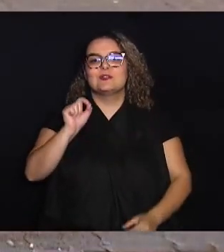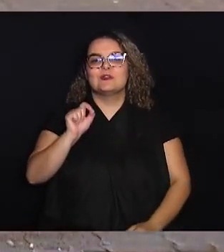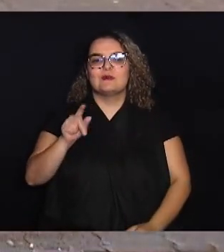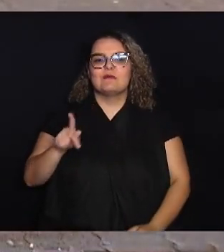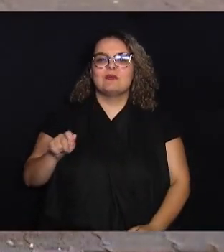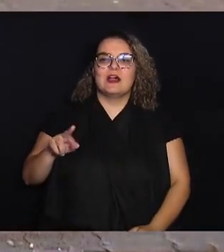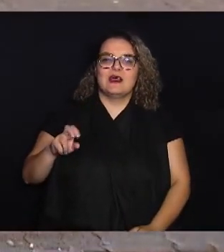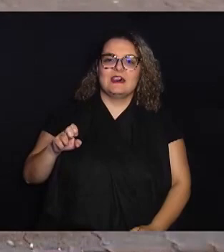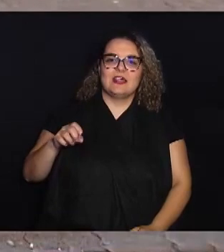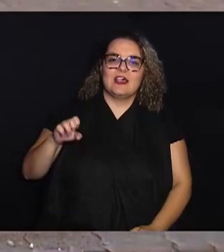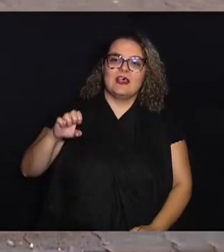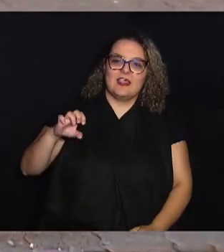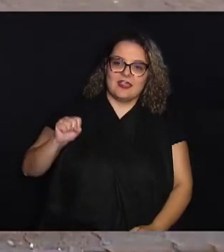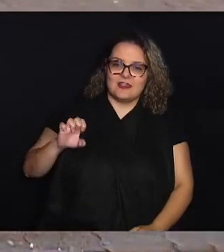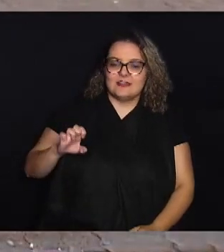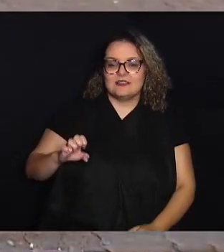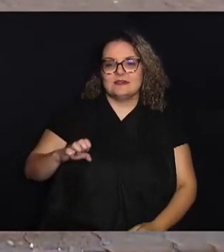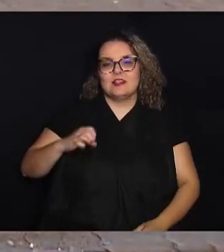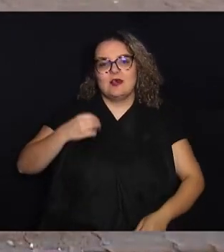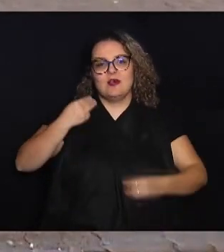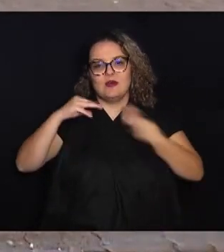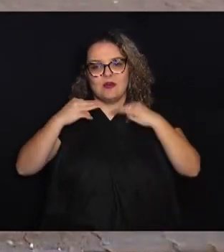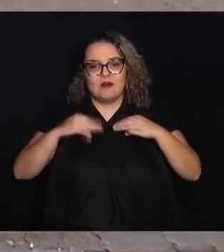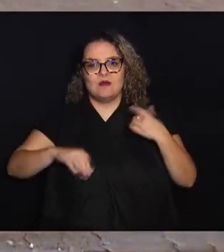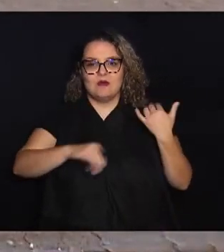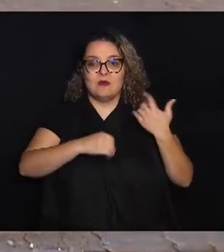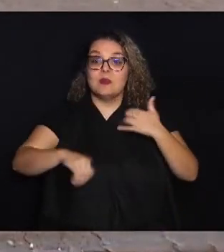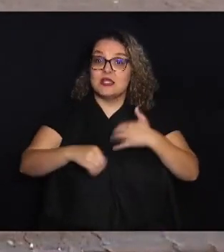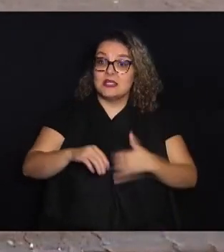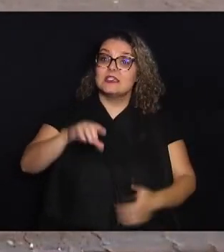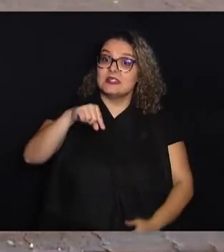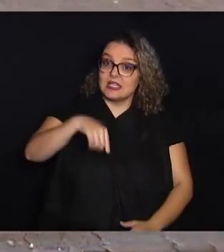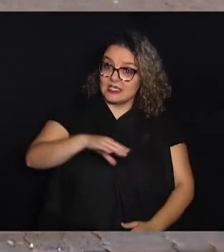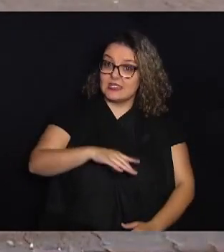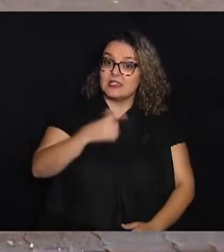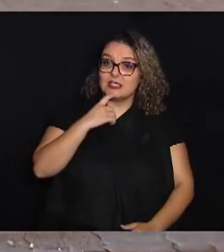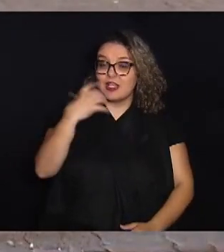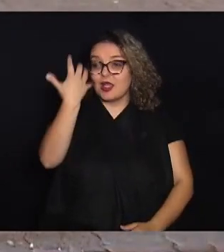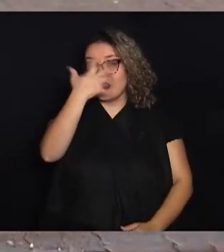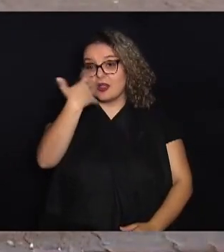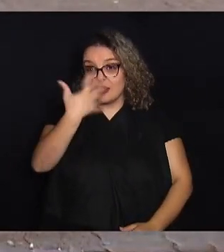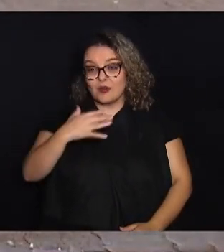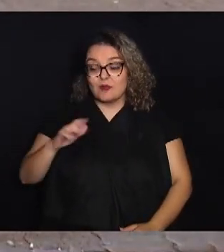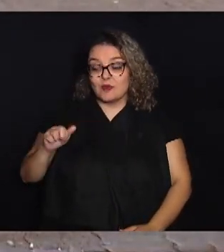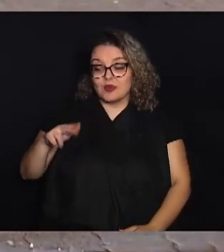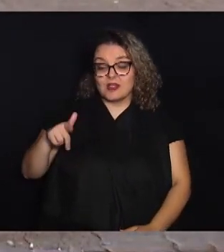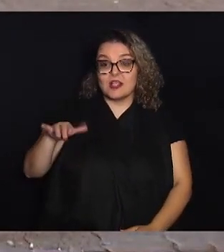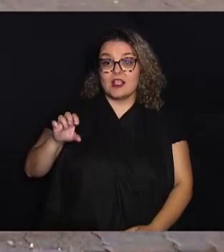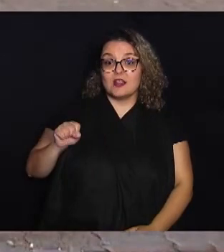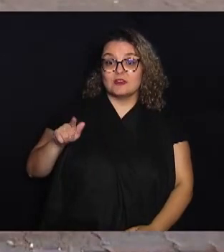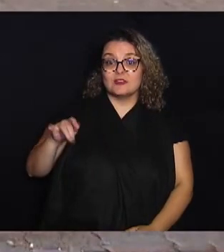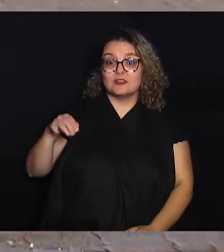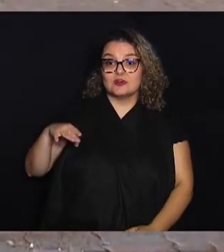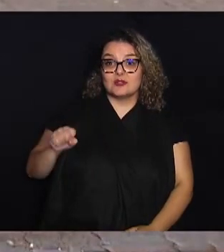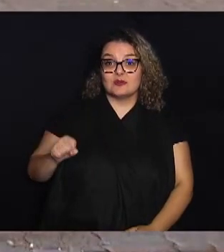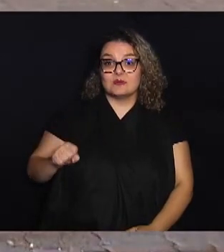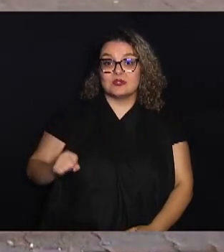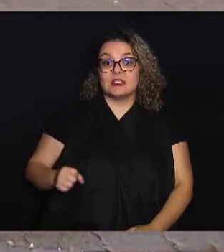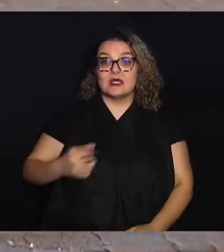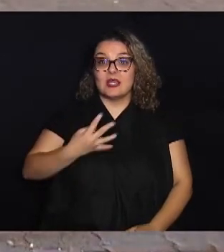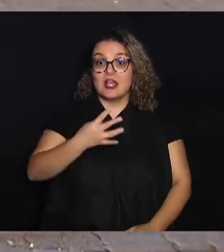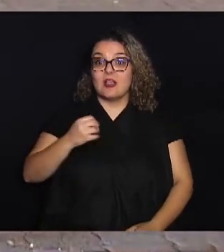paraense, músico, da Orquestra Sinfônica de Campinas, apaixonado por Carlos Gomes, que está em Campinas há